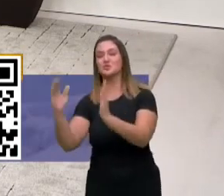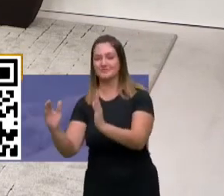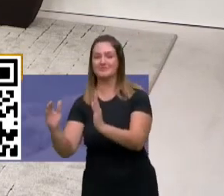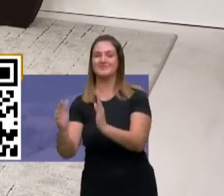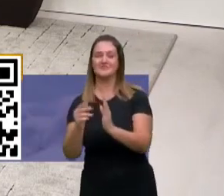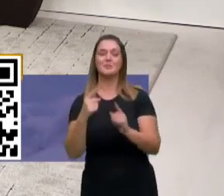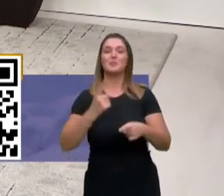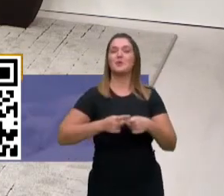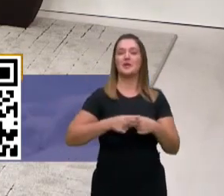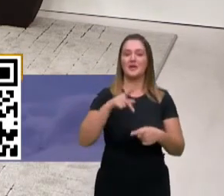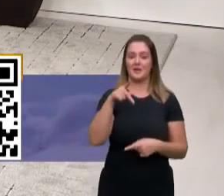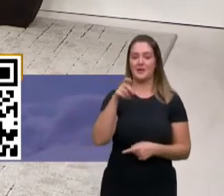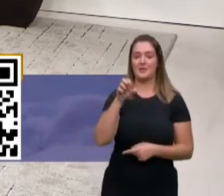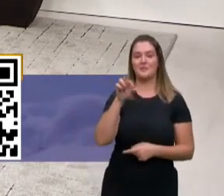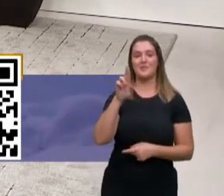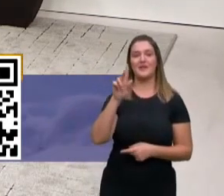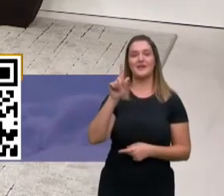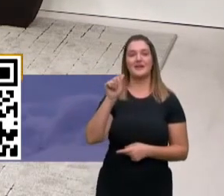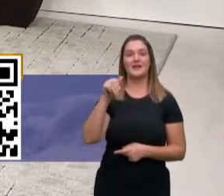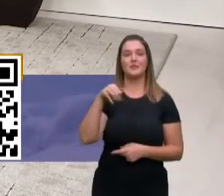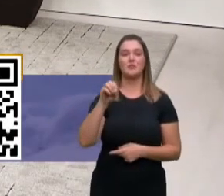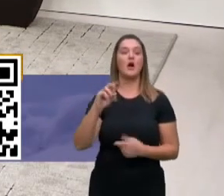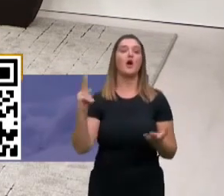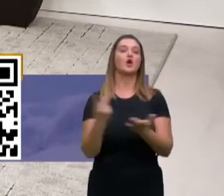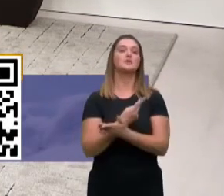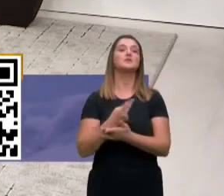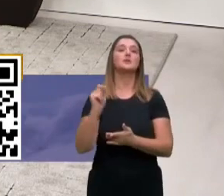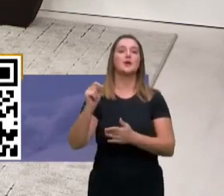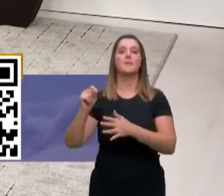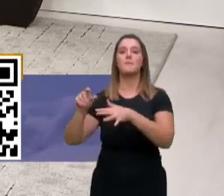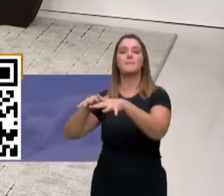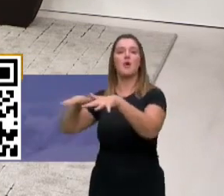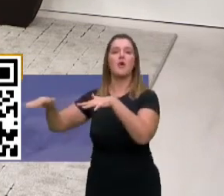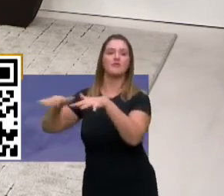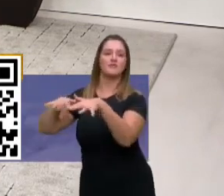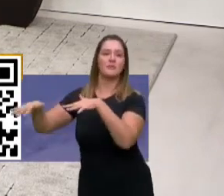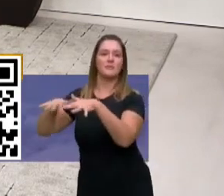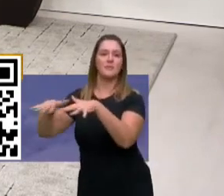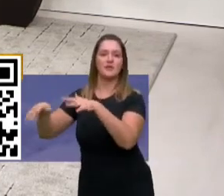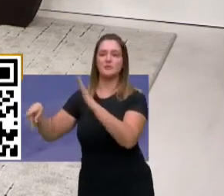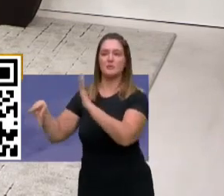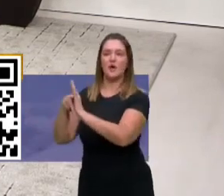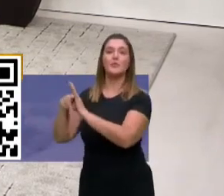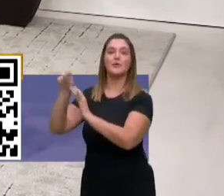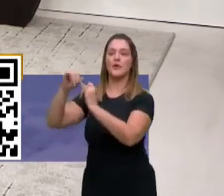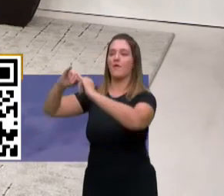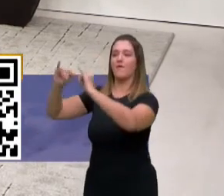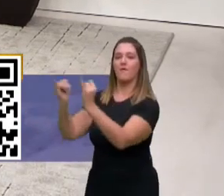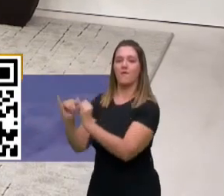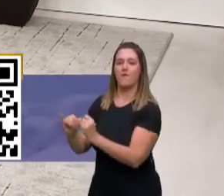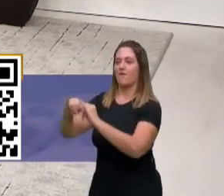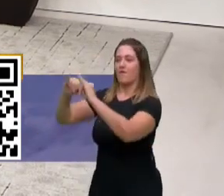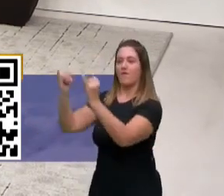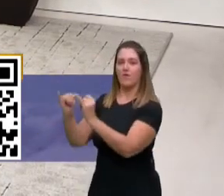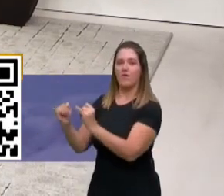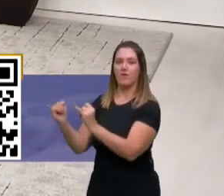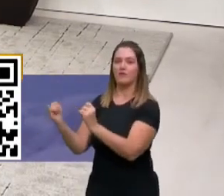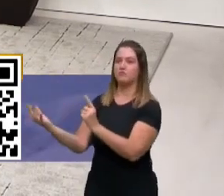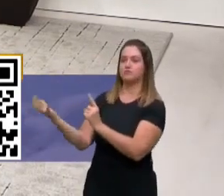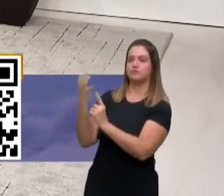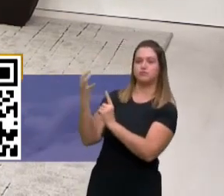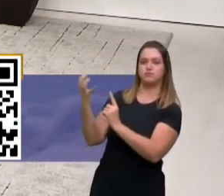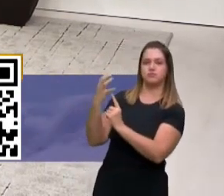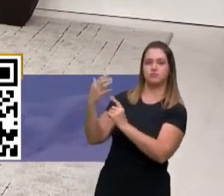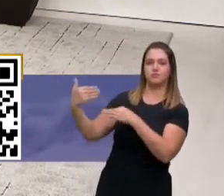quê? Porque foi em Pérgamo que surgiu um grande movimento do paganismo que entrou no cristianismo. Foi aqui em